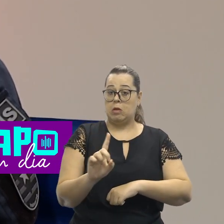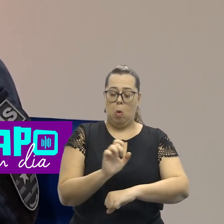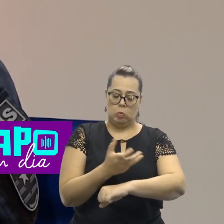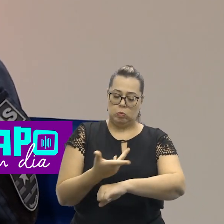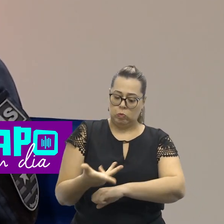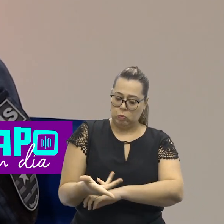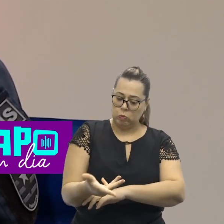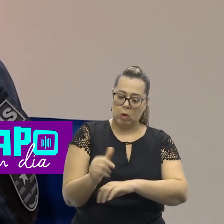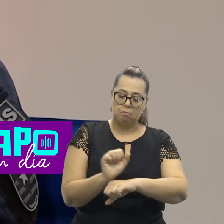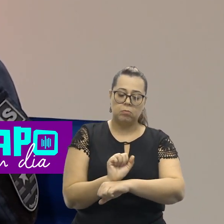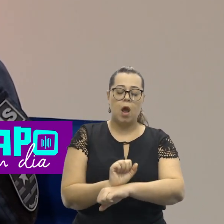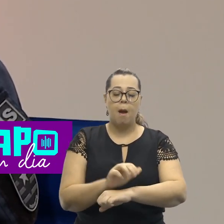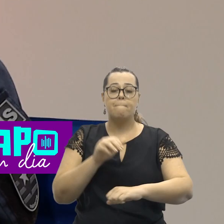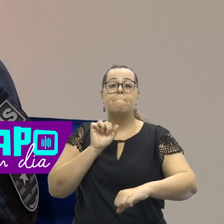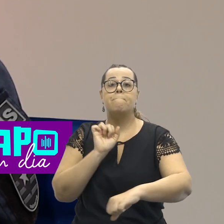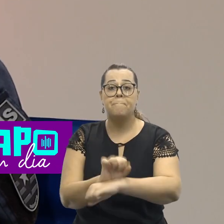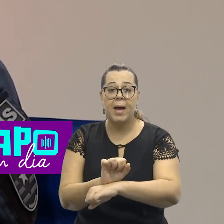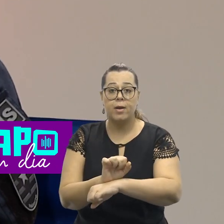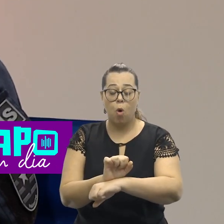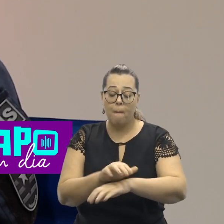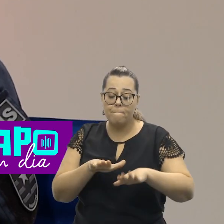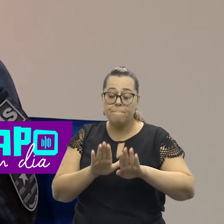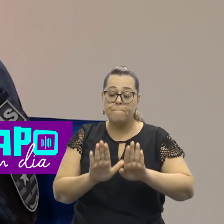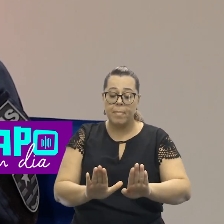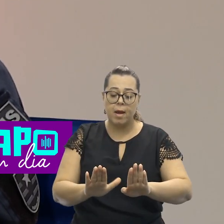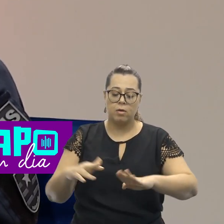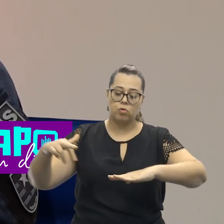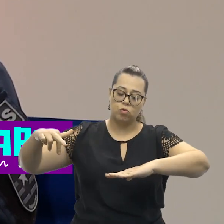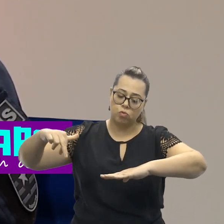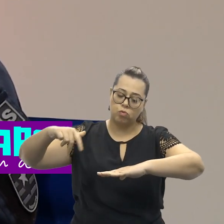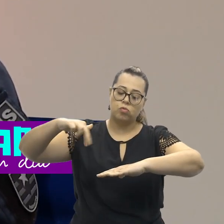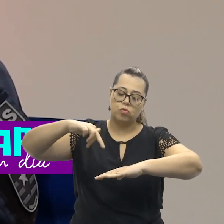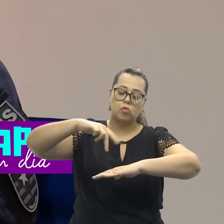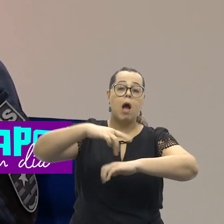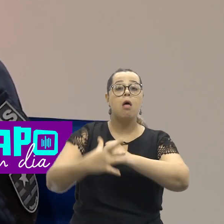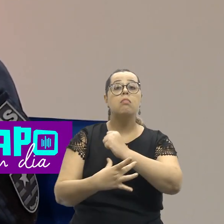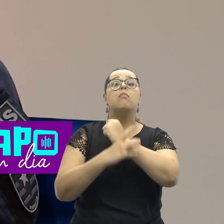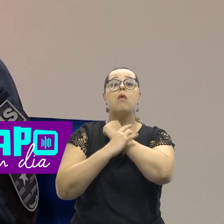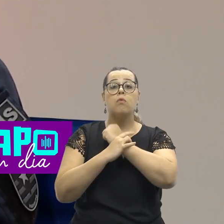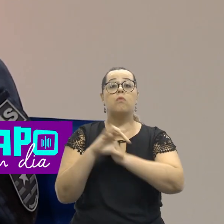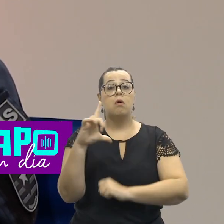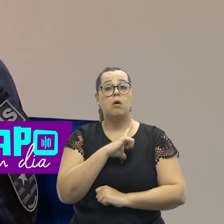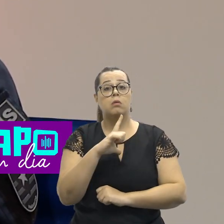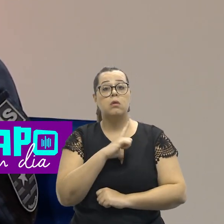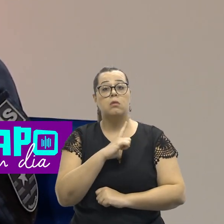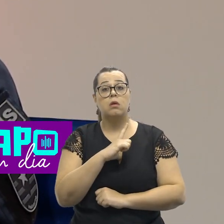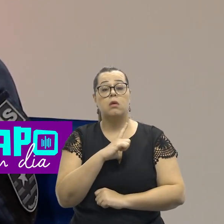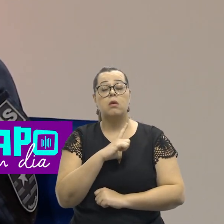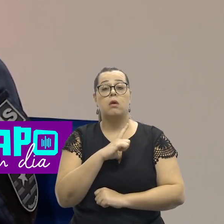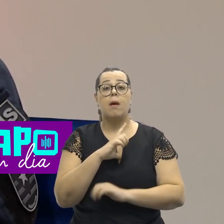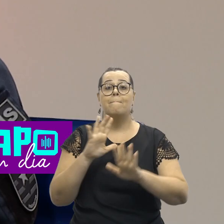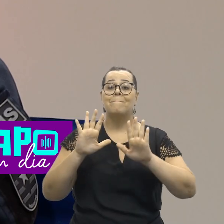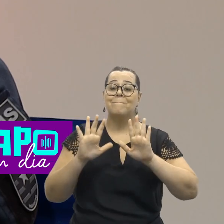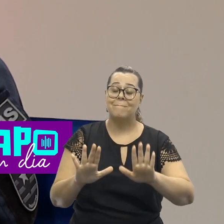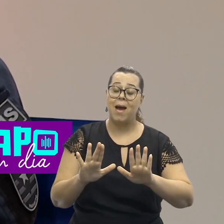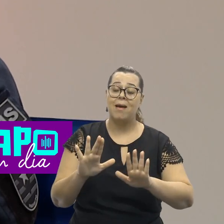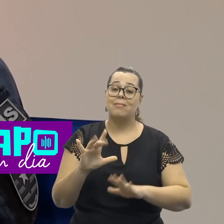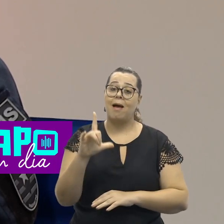seu veículo próximo à faixa de pedestre, a pessoa que vai atravessar com segurança. Mas, enfim, a gente observa que